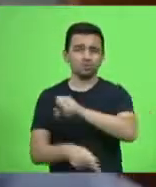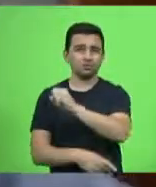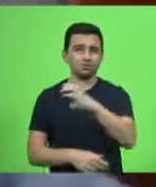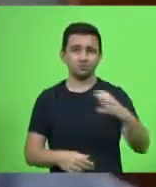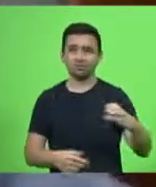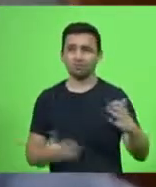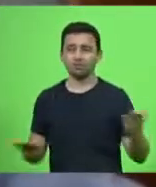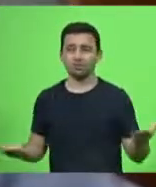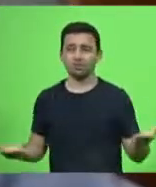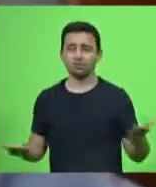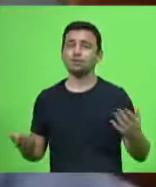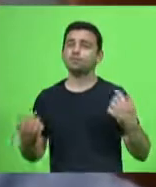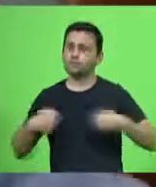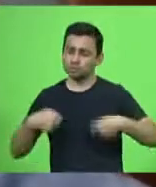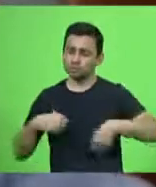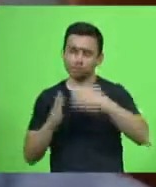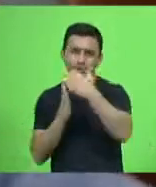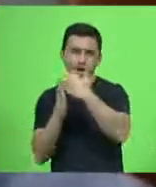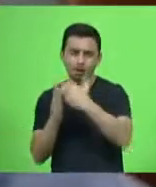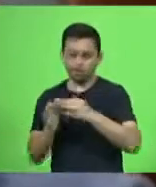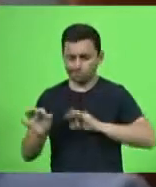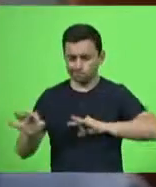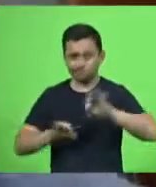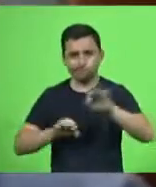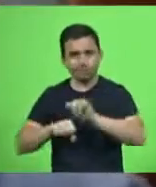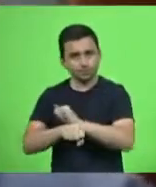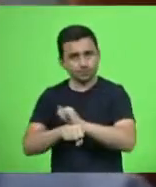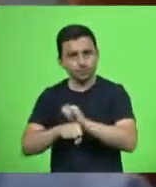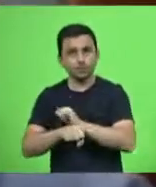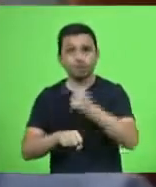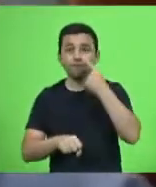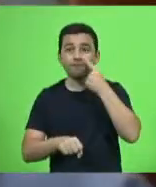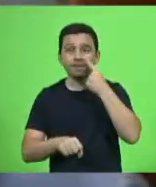fazer esse plano de investimento e começar a tirar